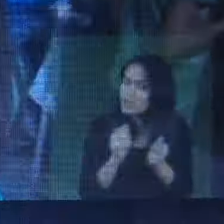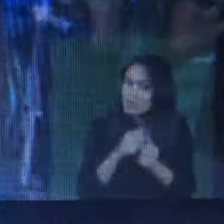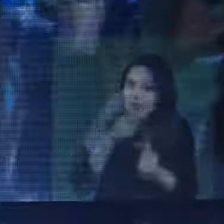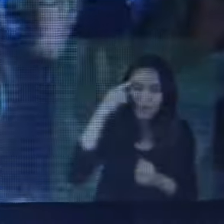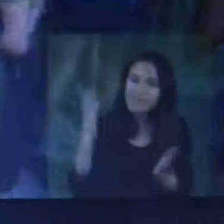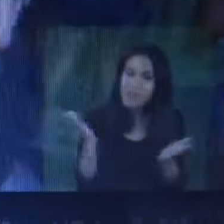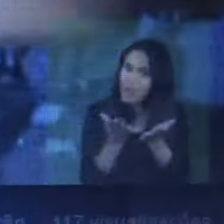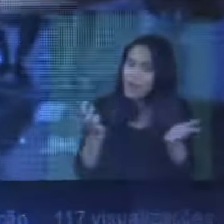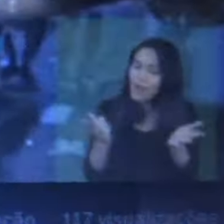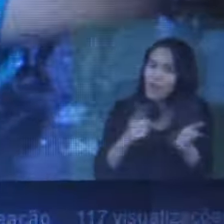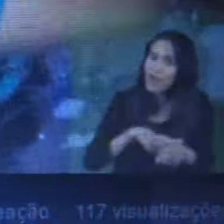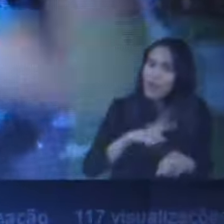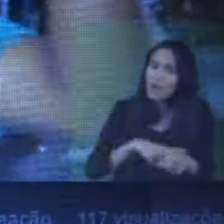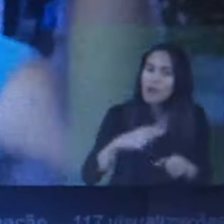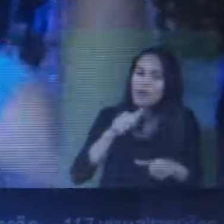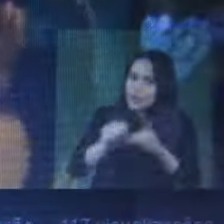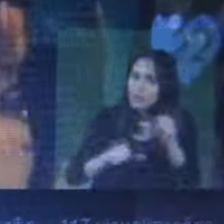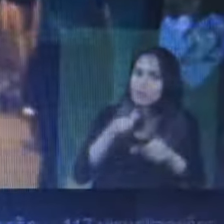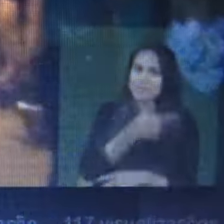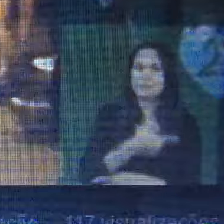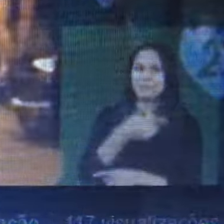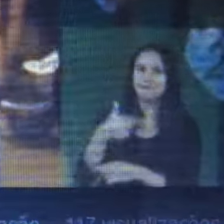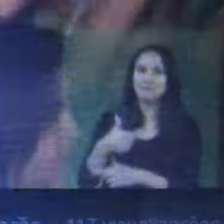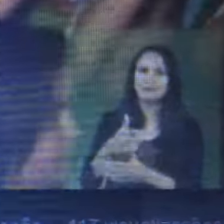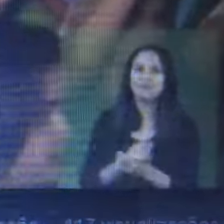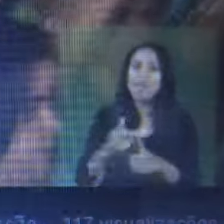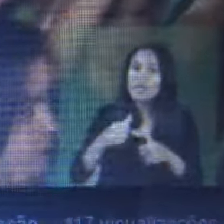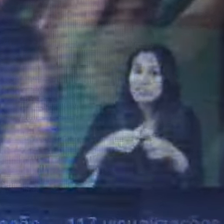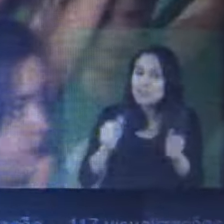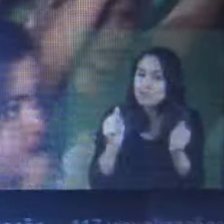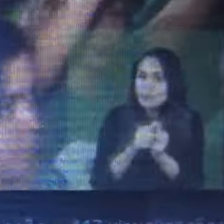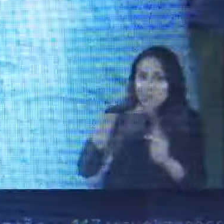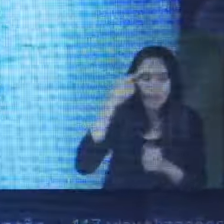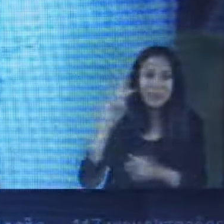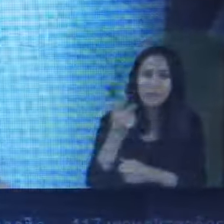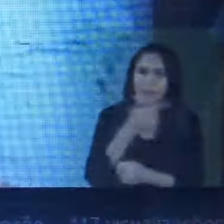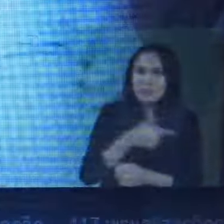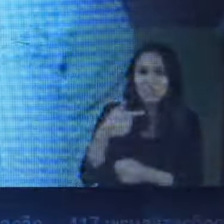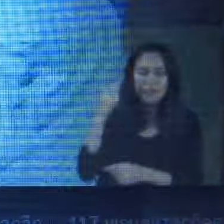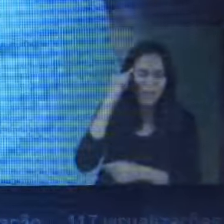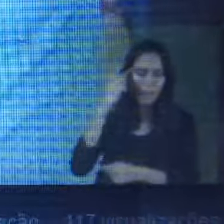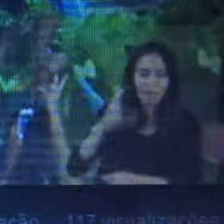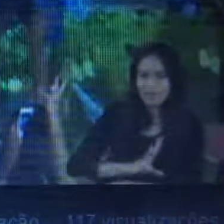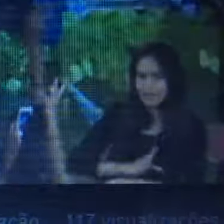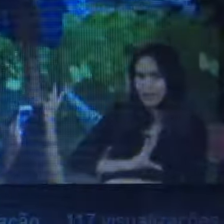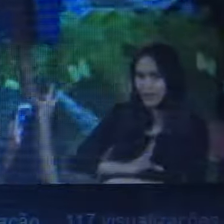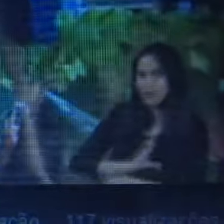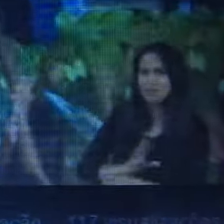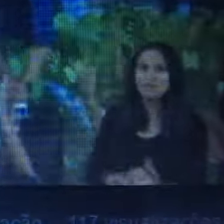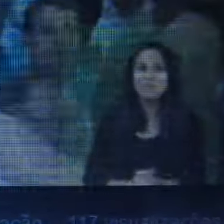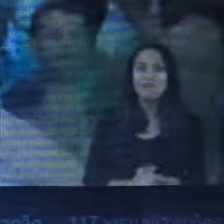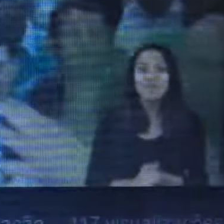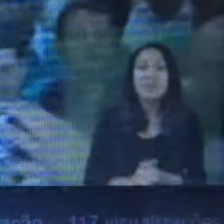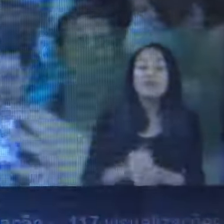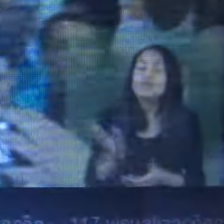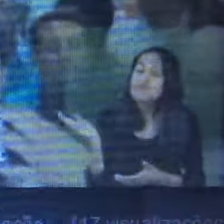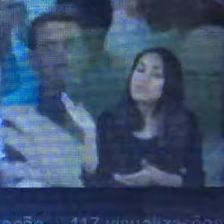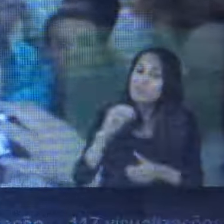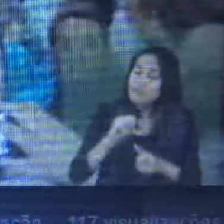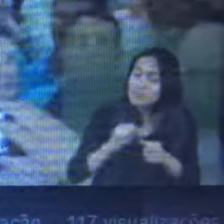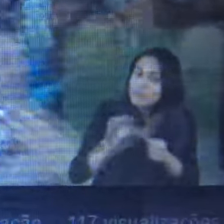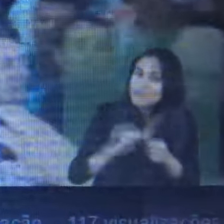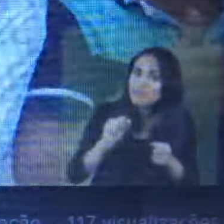cada parte da cidade, brilha um sorriso e desperta um sentimento forte de mudança. Porque o povo sabe que